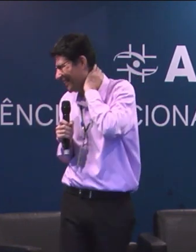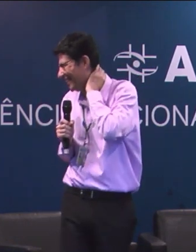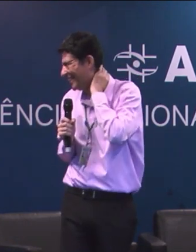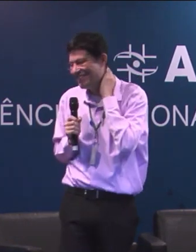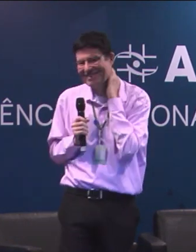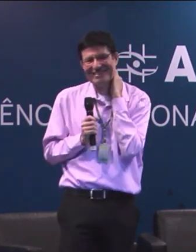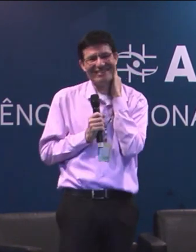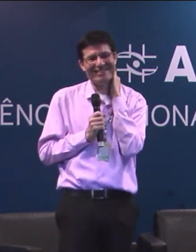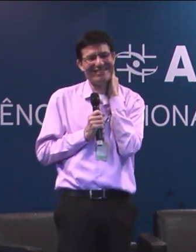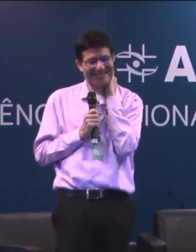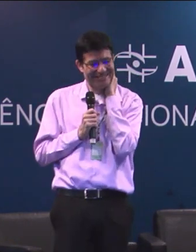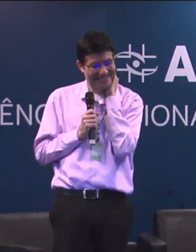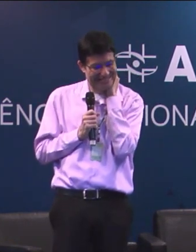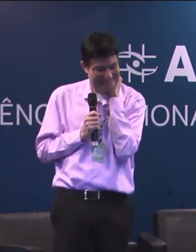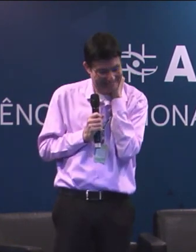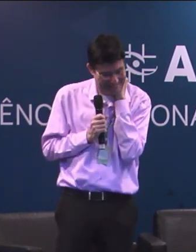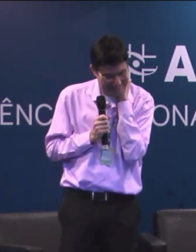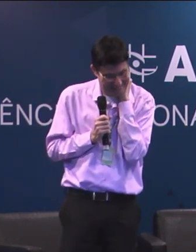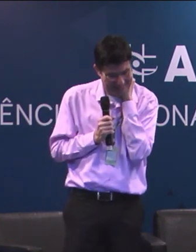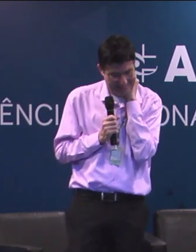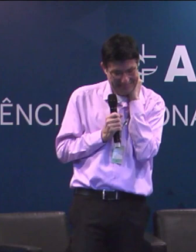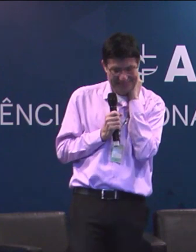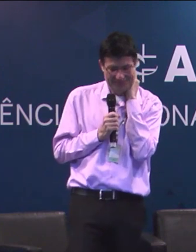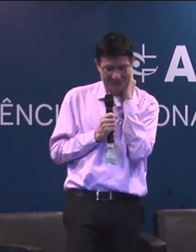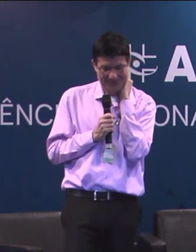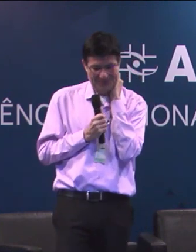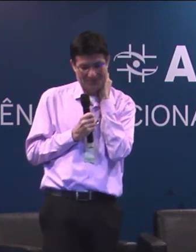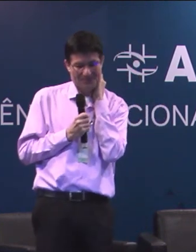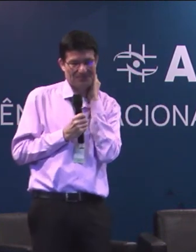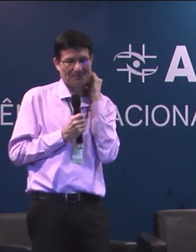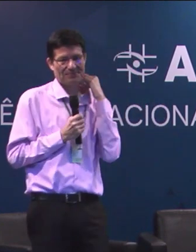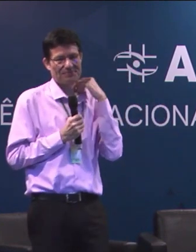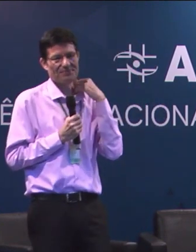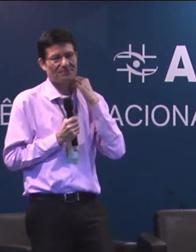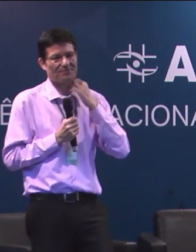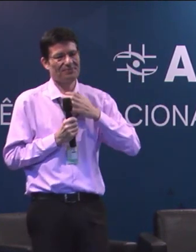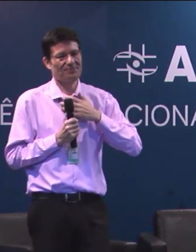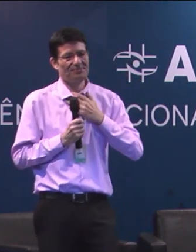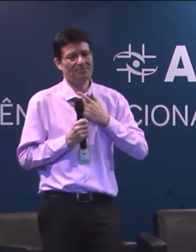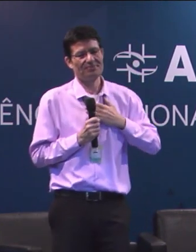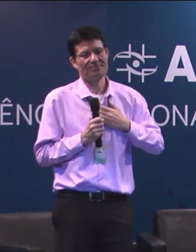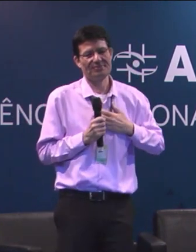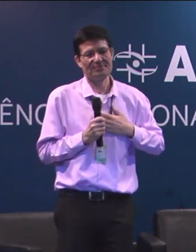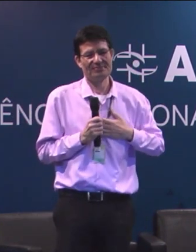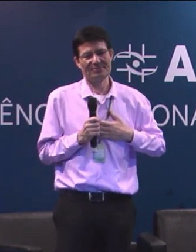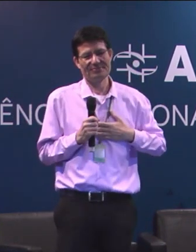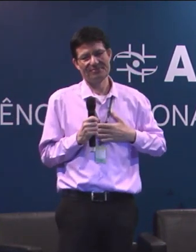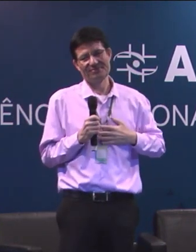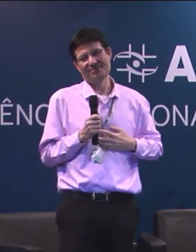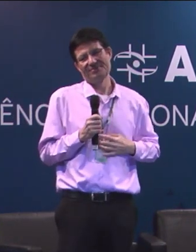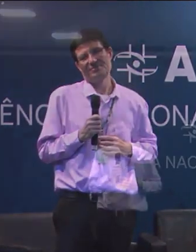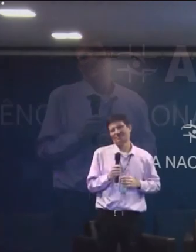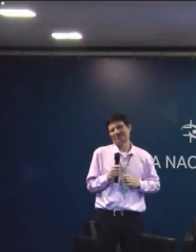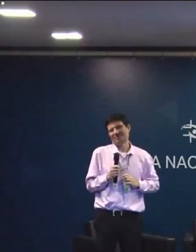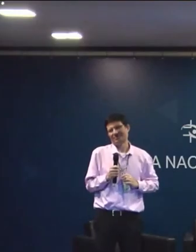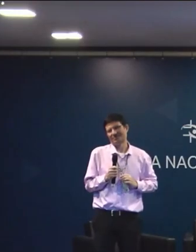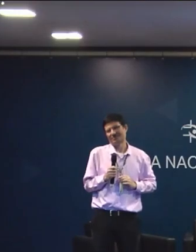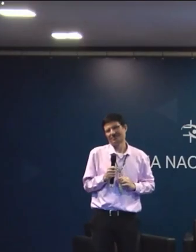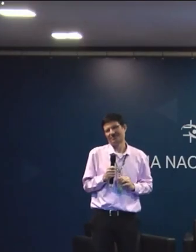dizer para todos que estão aqui que a Paraíba está contando as horas e os minutos para vocês estarem